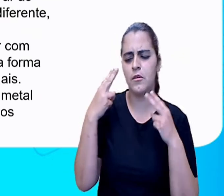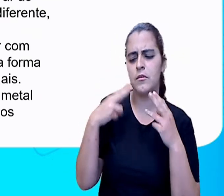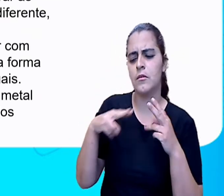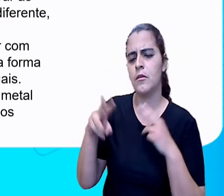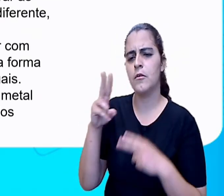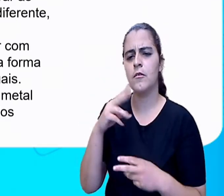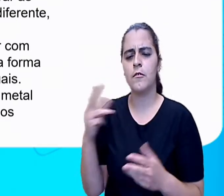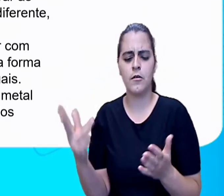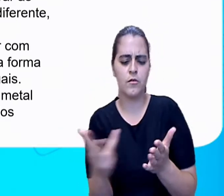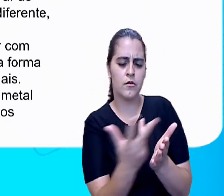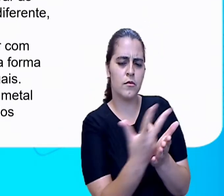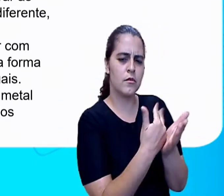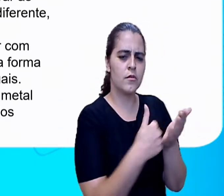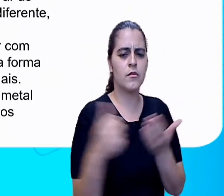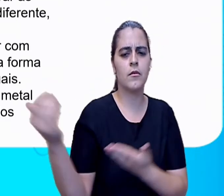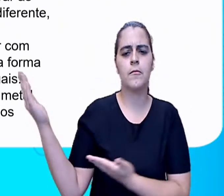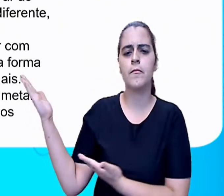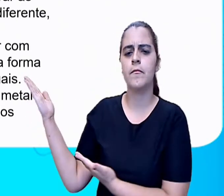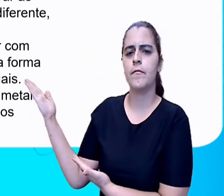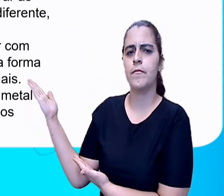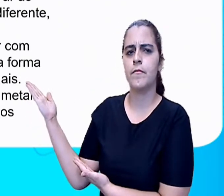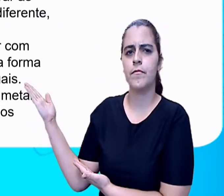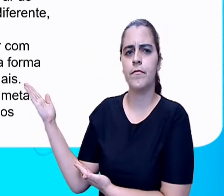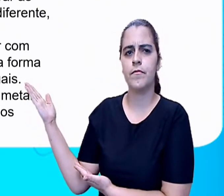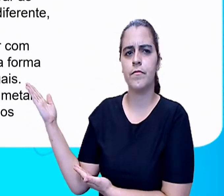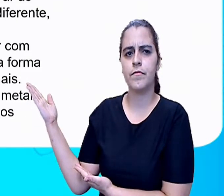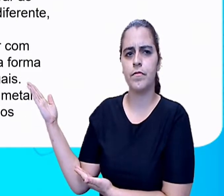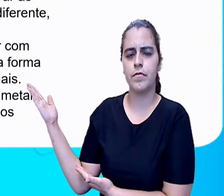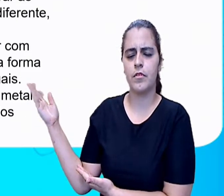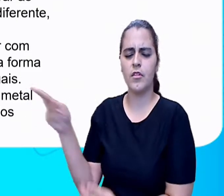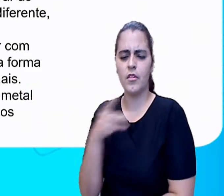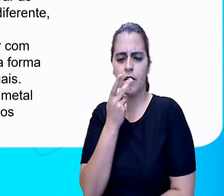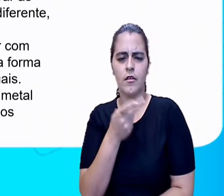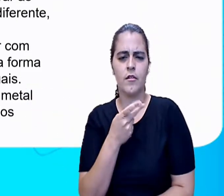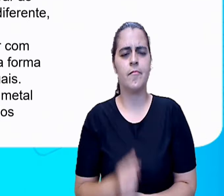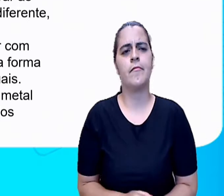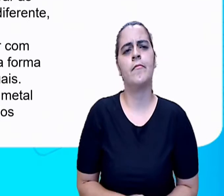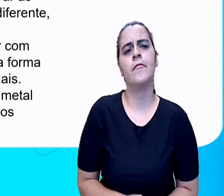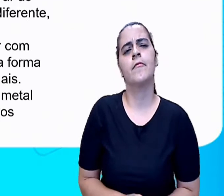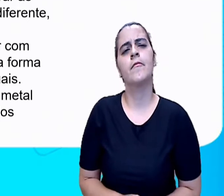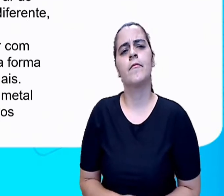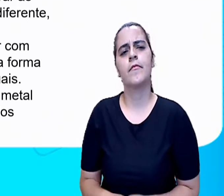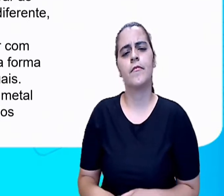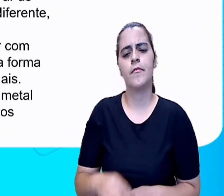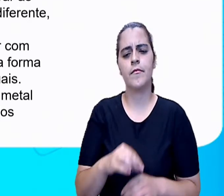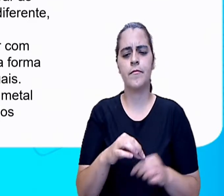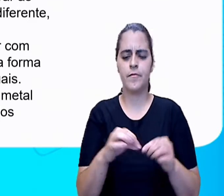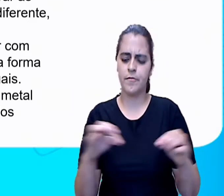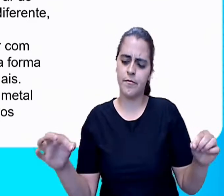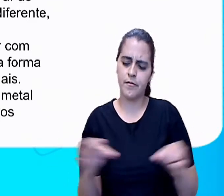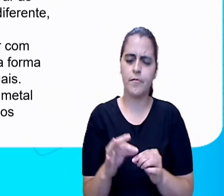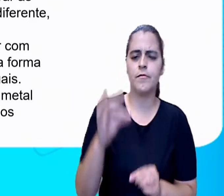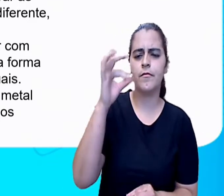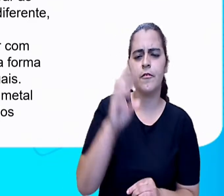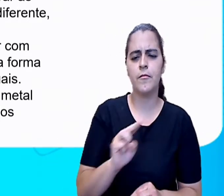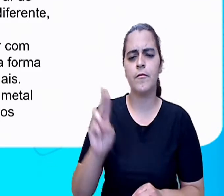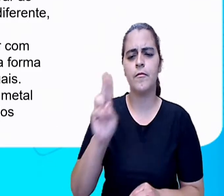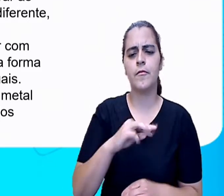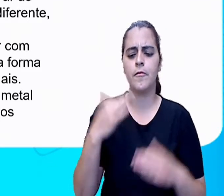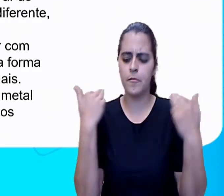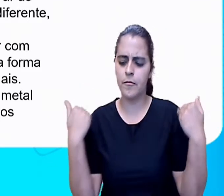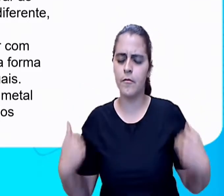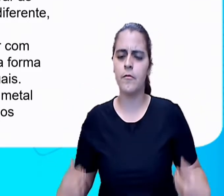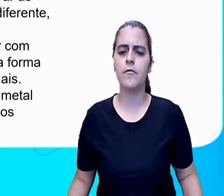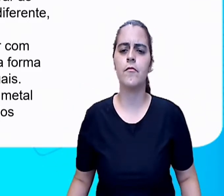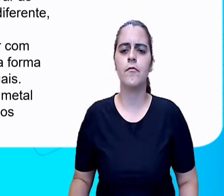Observem as ilustrações abaixo, justamente a que nós falamos, né? As medidas utilizadas com as partes